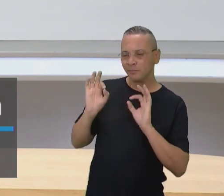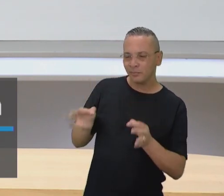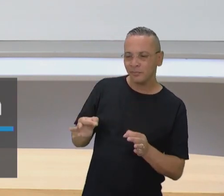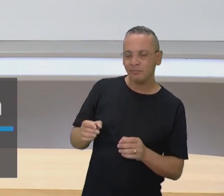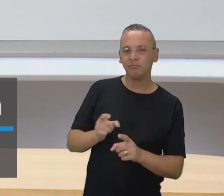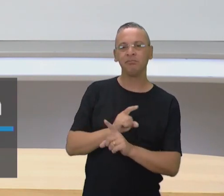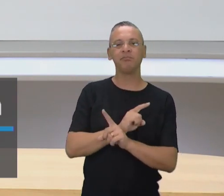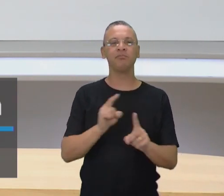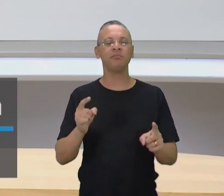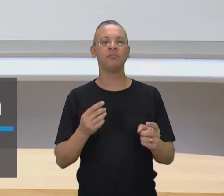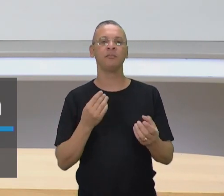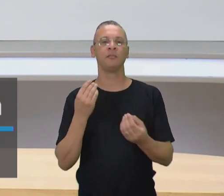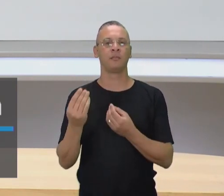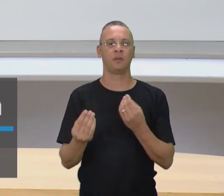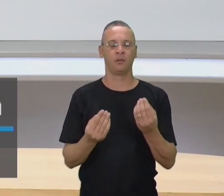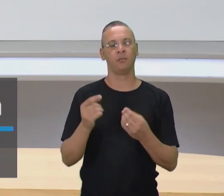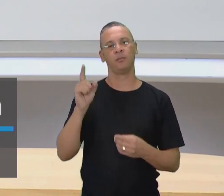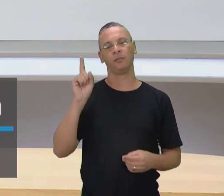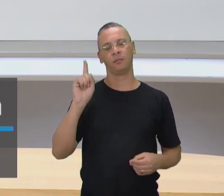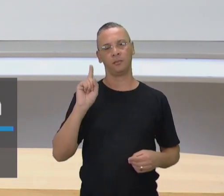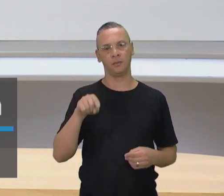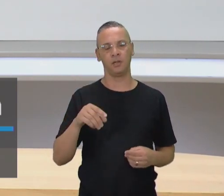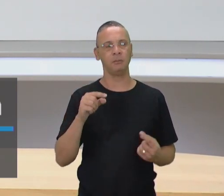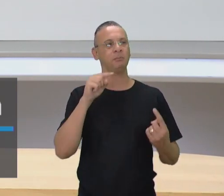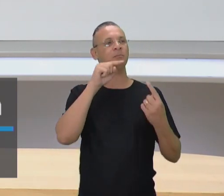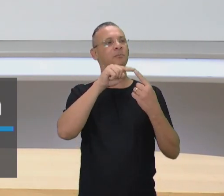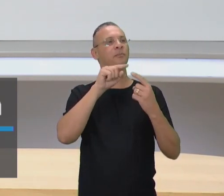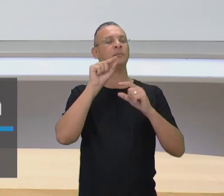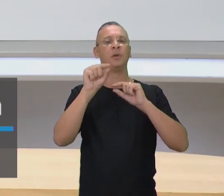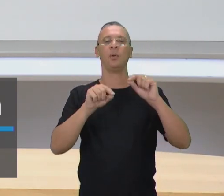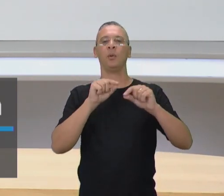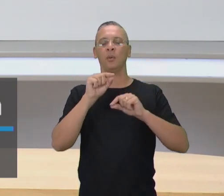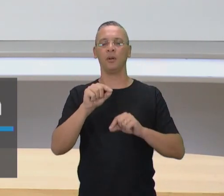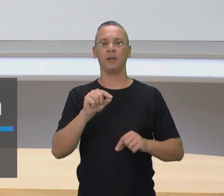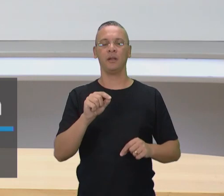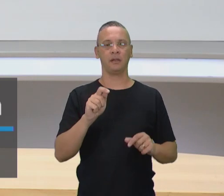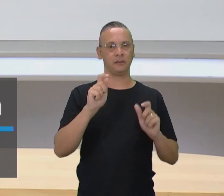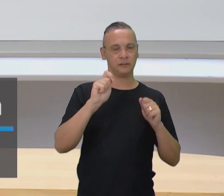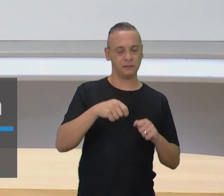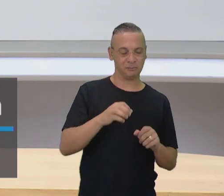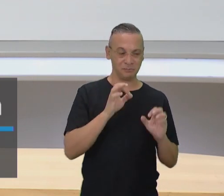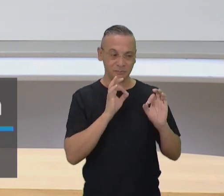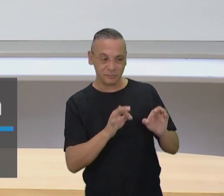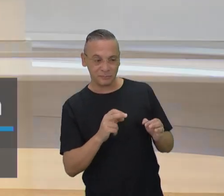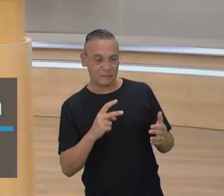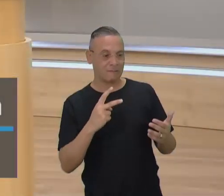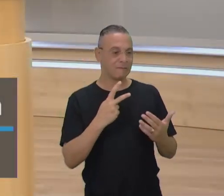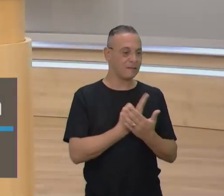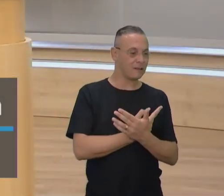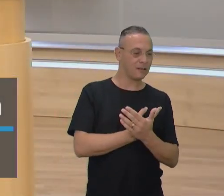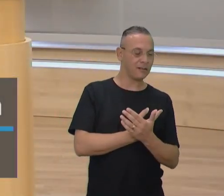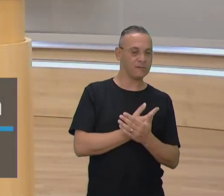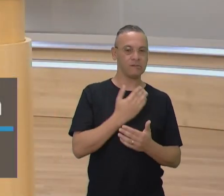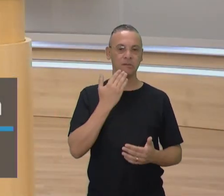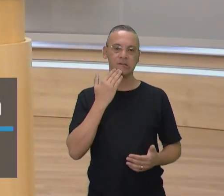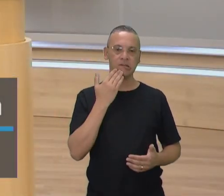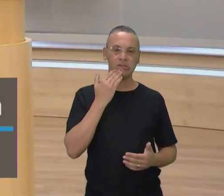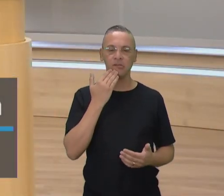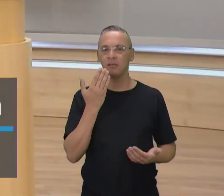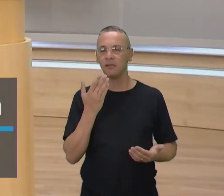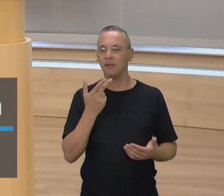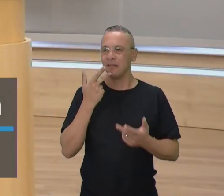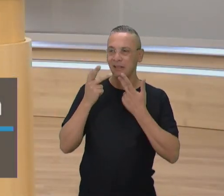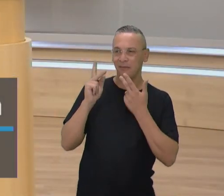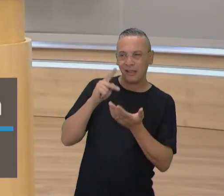estão tratando, de que forma, qual é a abordagem, se tem sido parcial, se tem sido íntegra, se tem